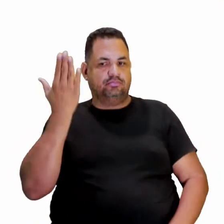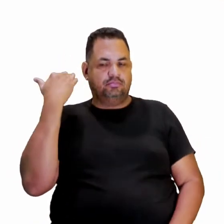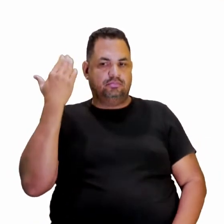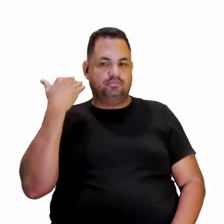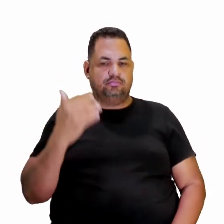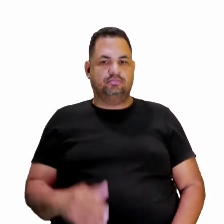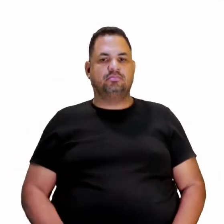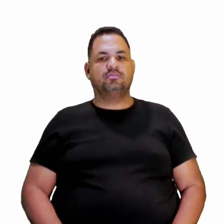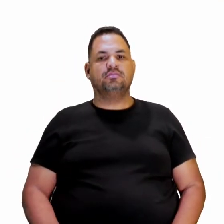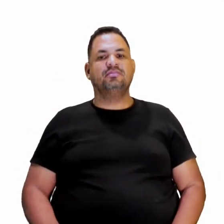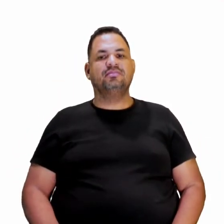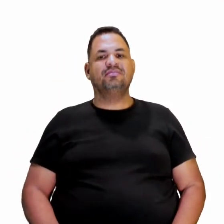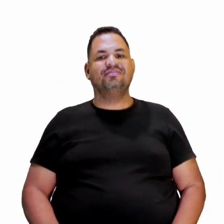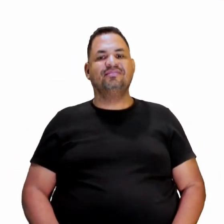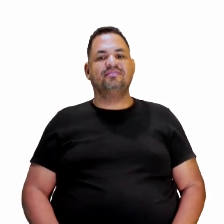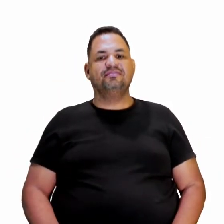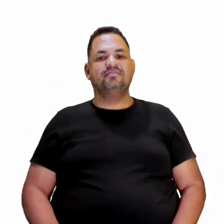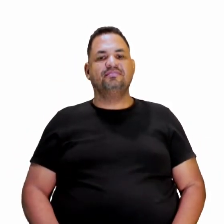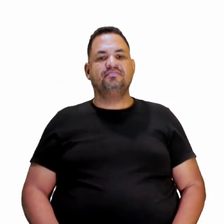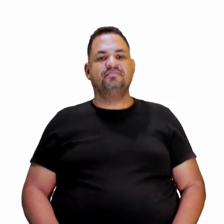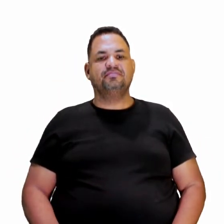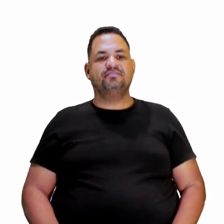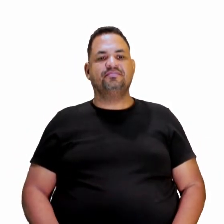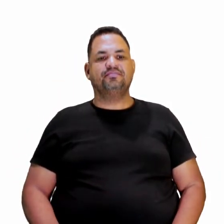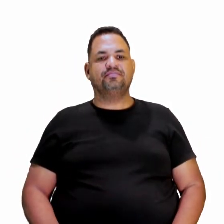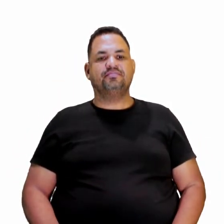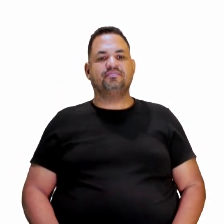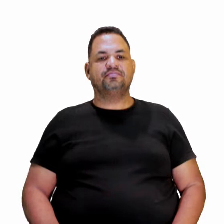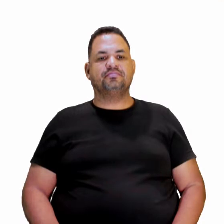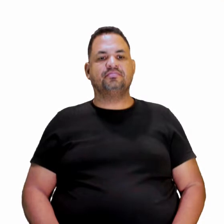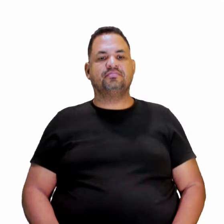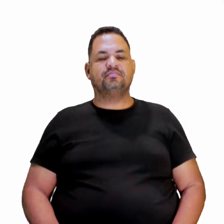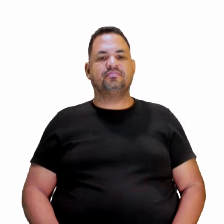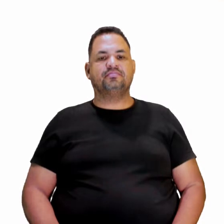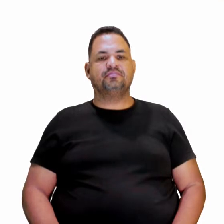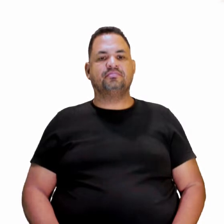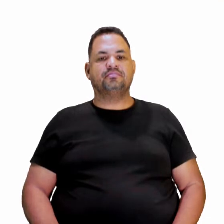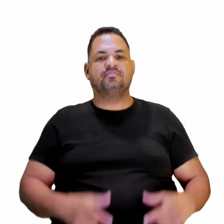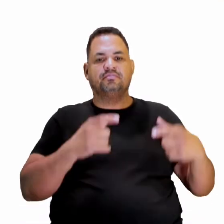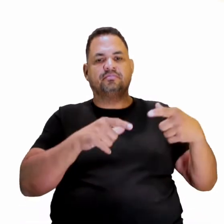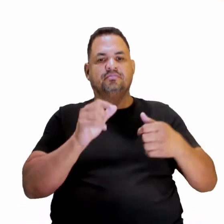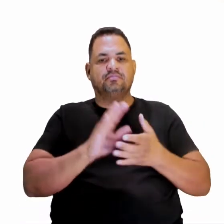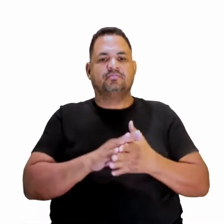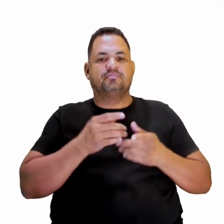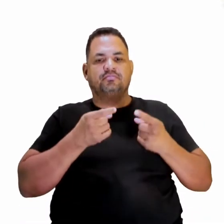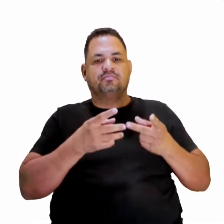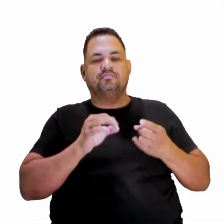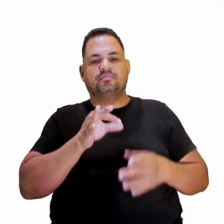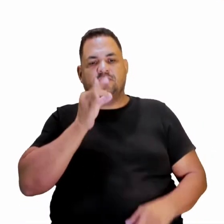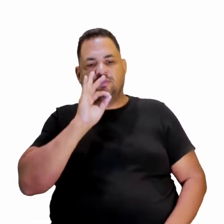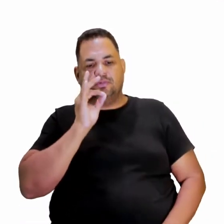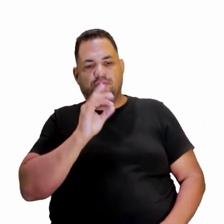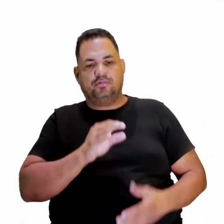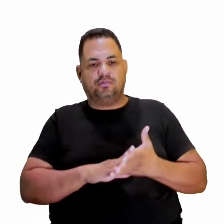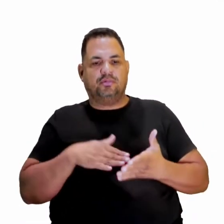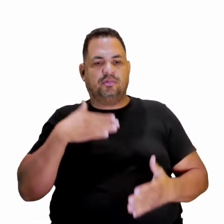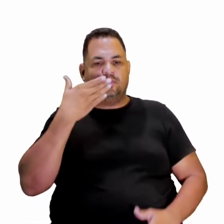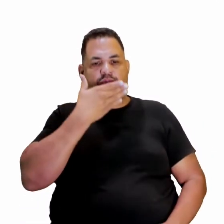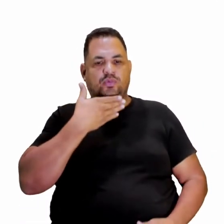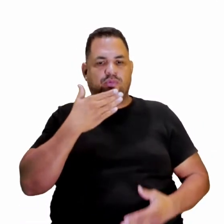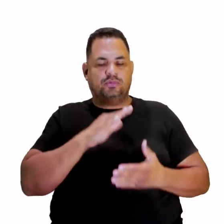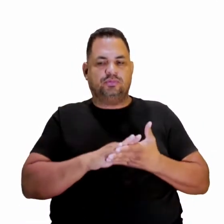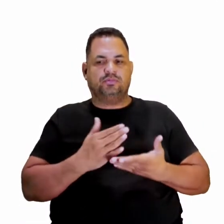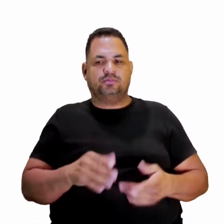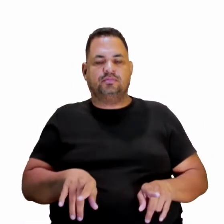né? Enfim, trabalhou num café, esses lugares que vendem café, docinho, bolachinha, essas